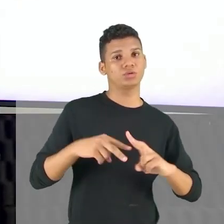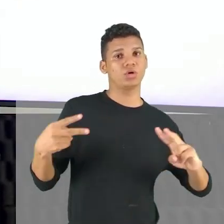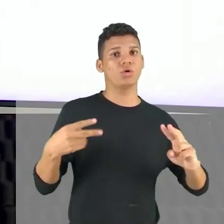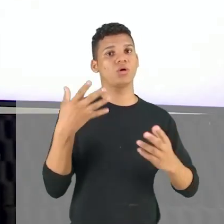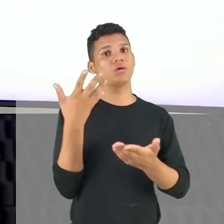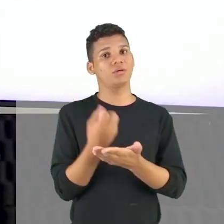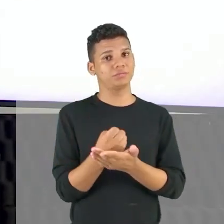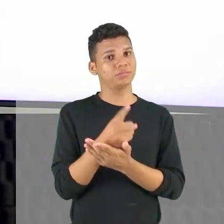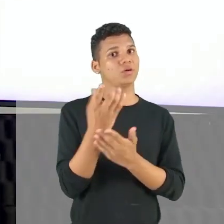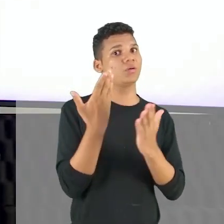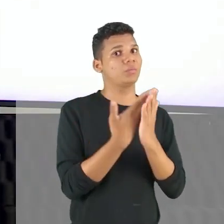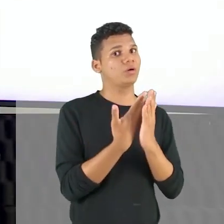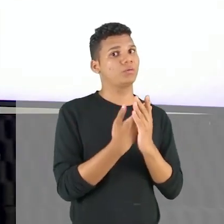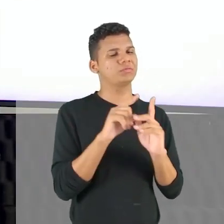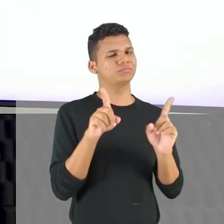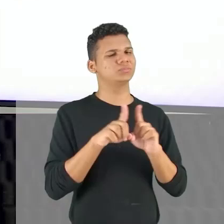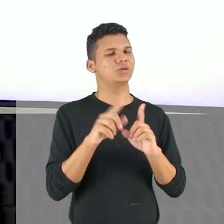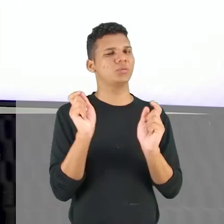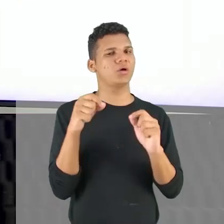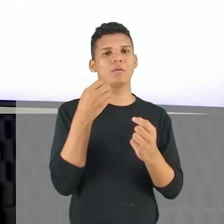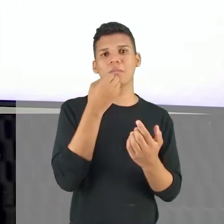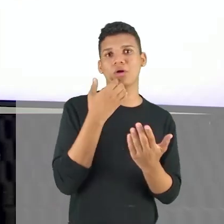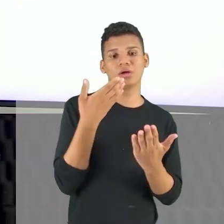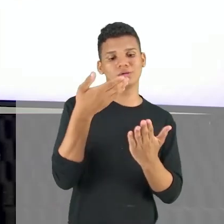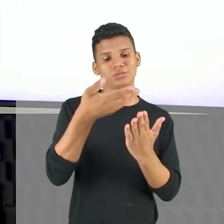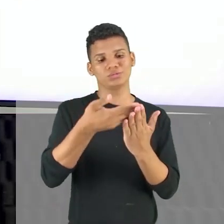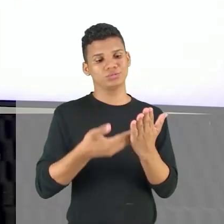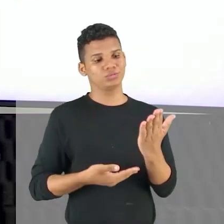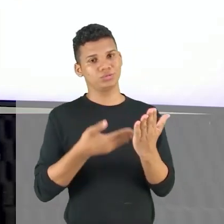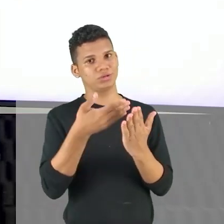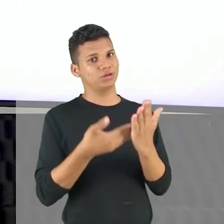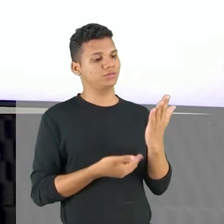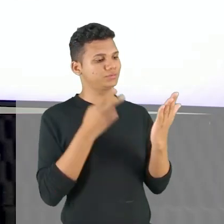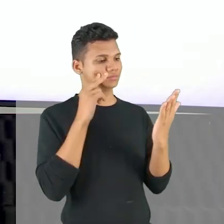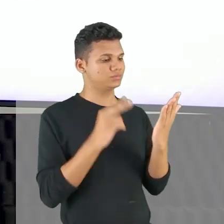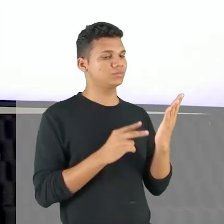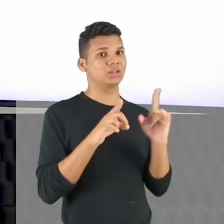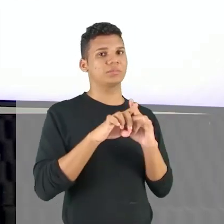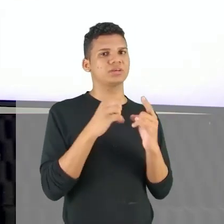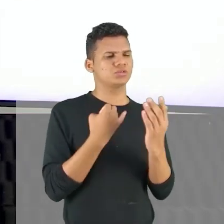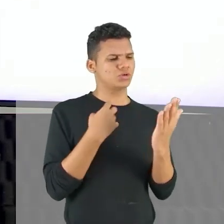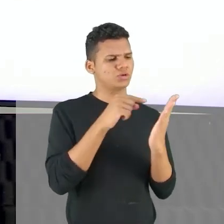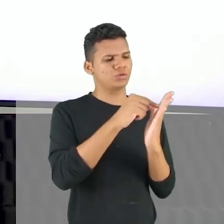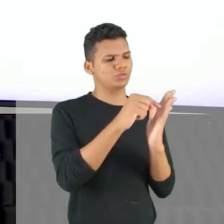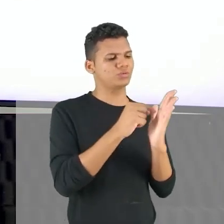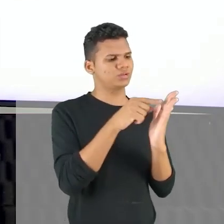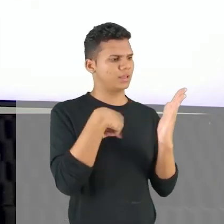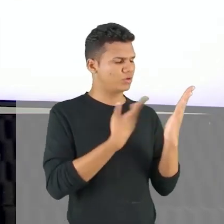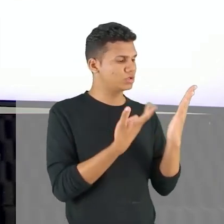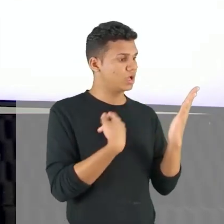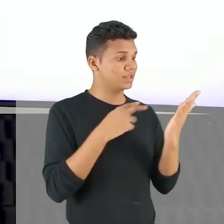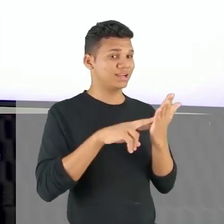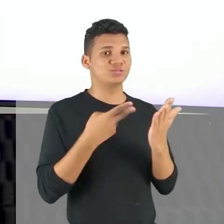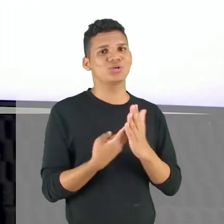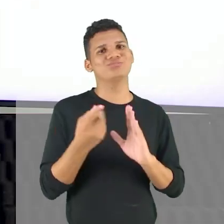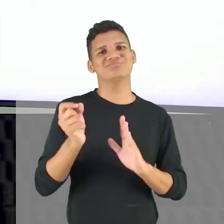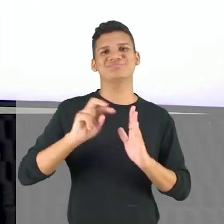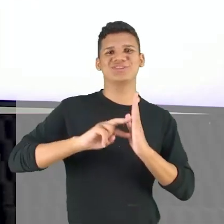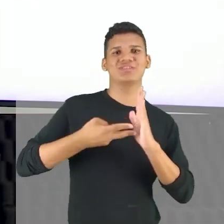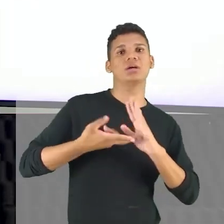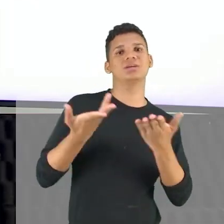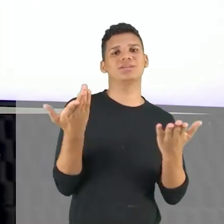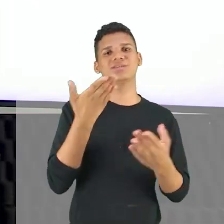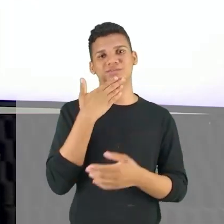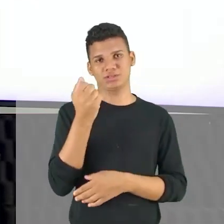aí no link, tá? Impresso, que fica melhor para você, circula a palavra que você não sabia na hora da leitura, depois da tradução, tu já coloca o significado, e isso vai